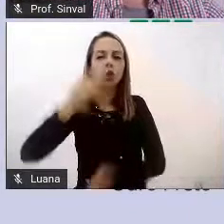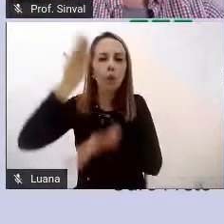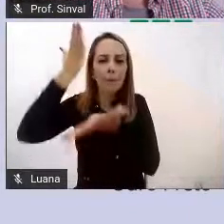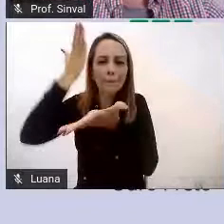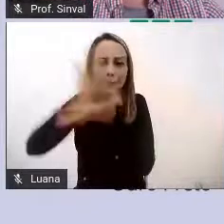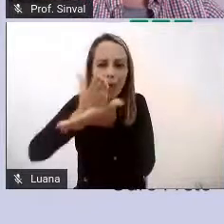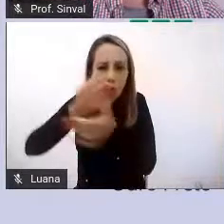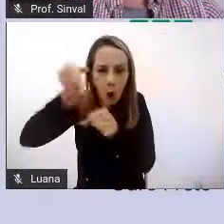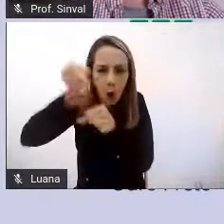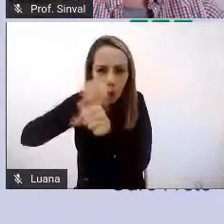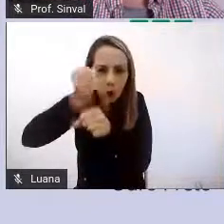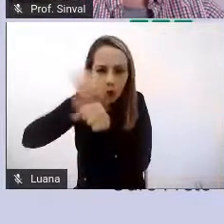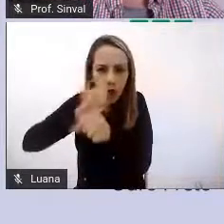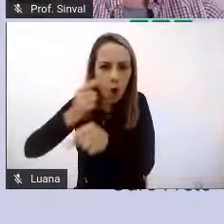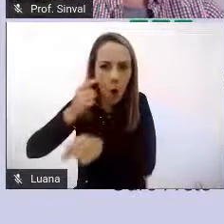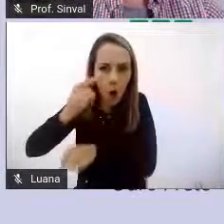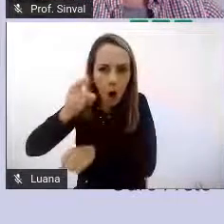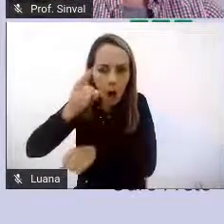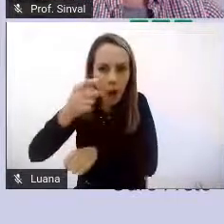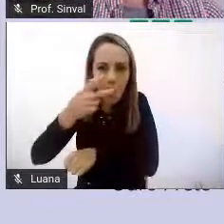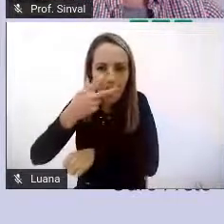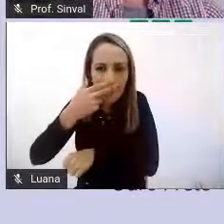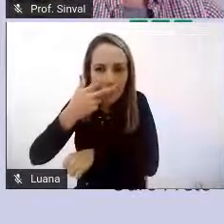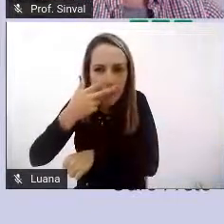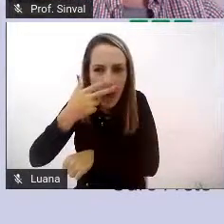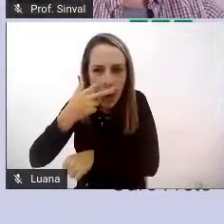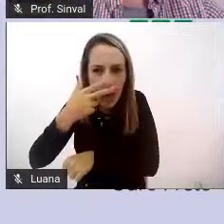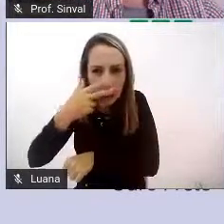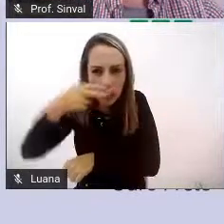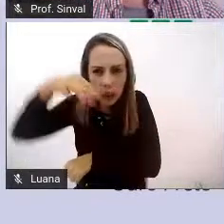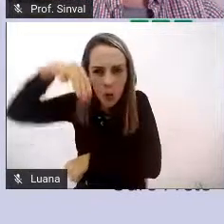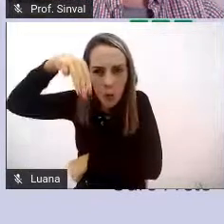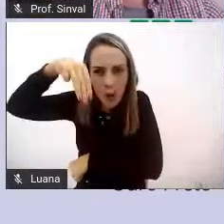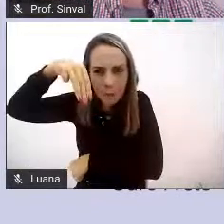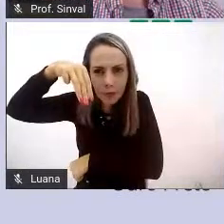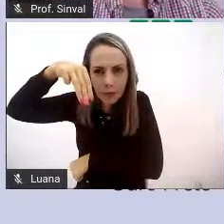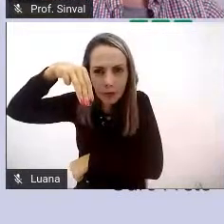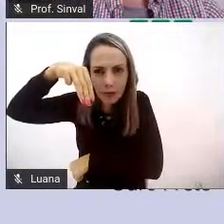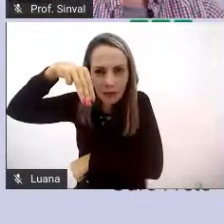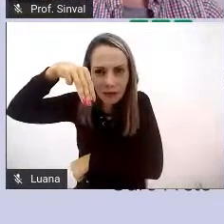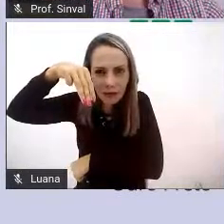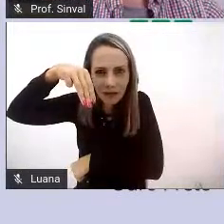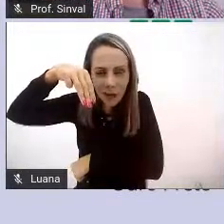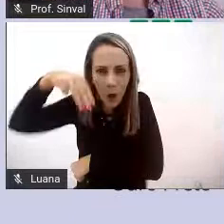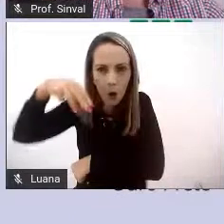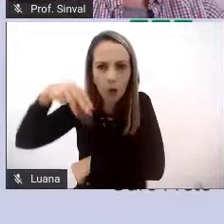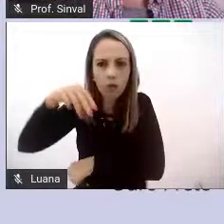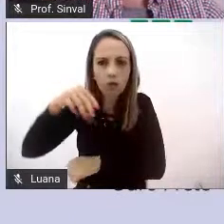construção em forma de um M. Pode descer, por favor.